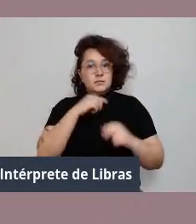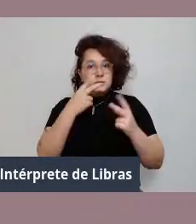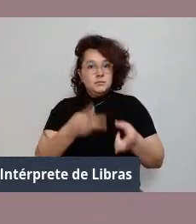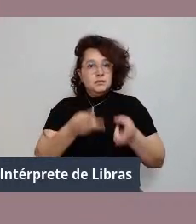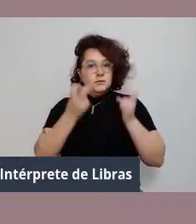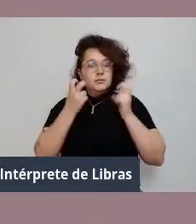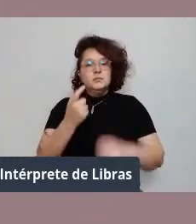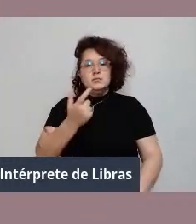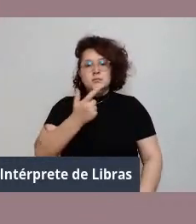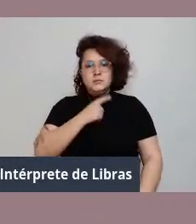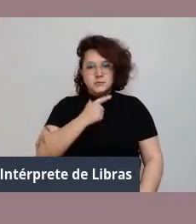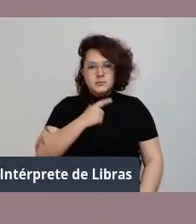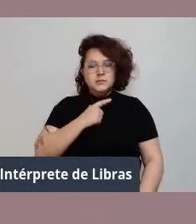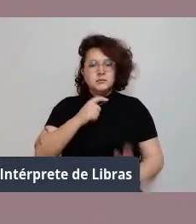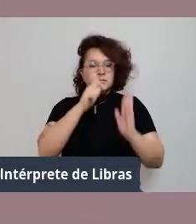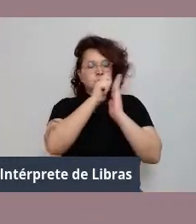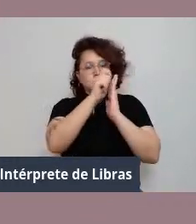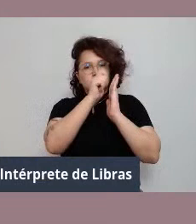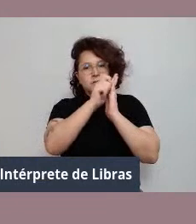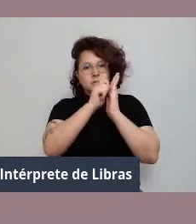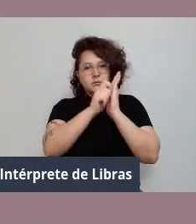manuscritos, na história que é